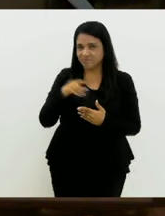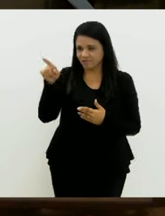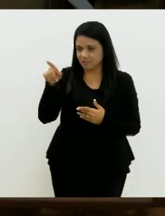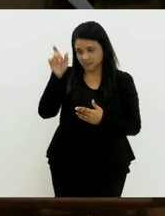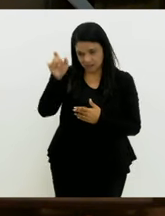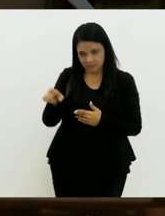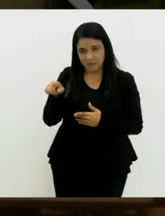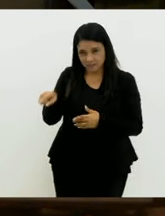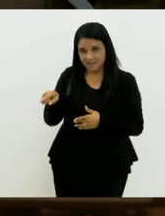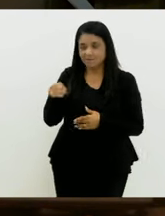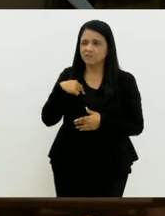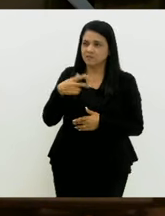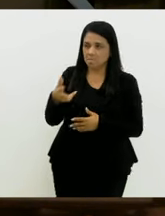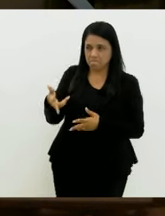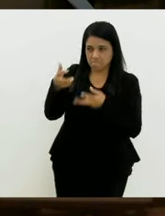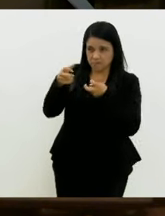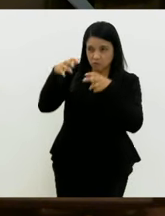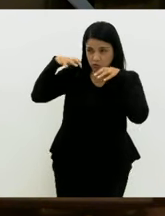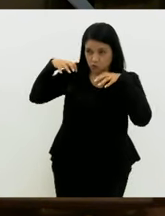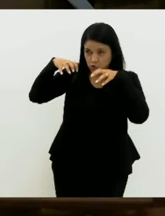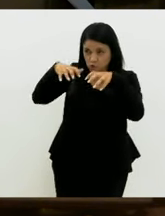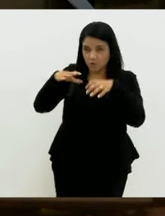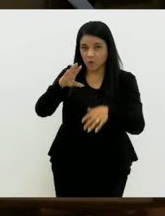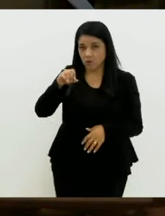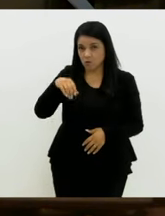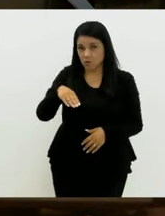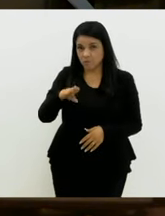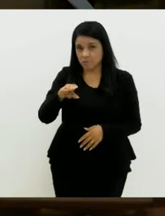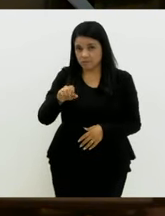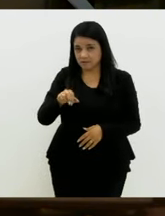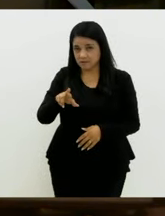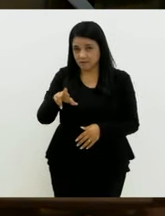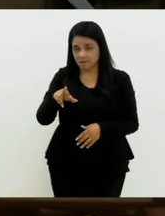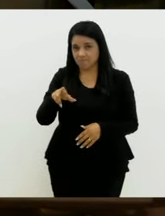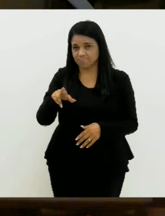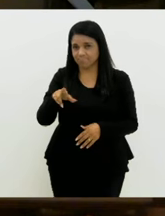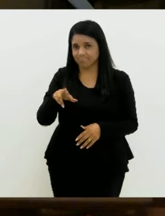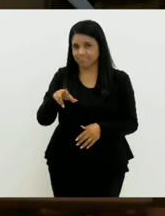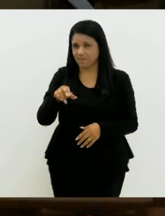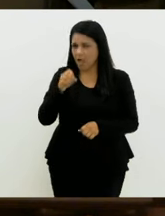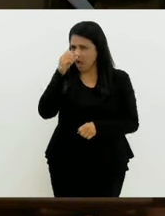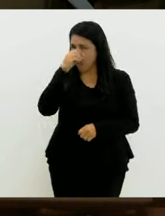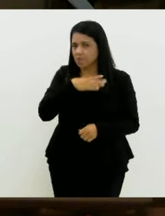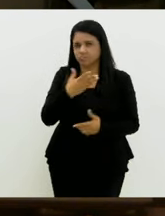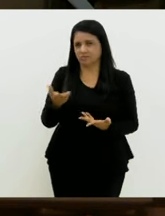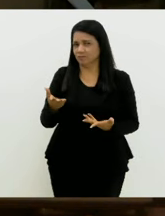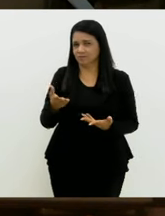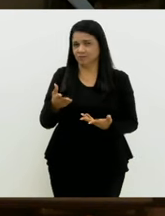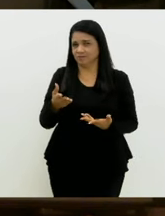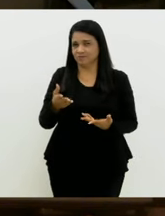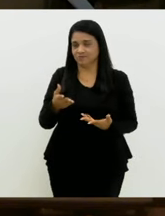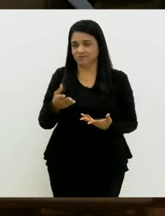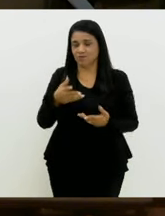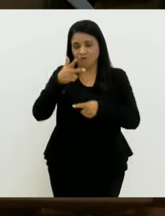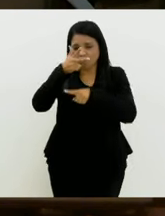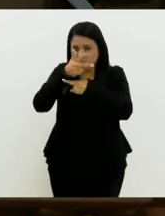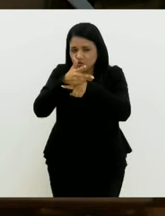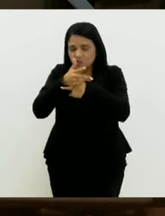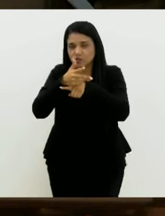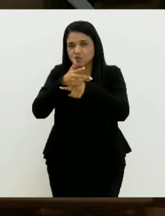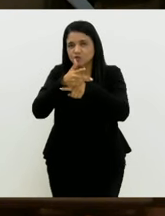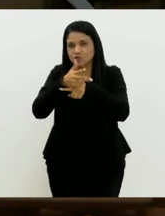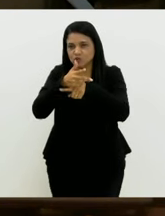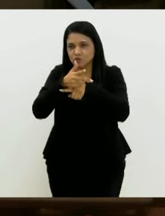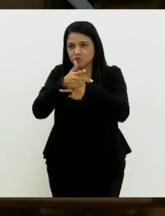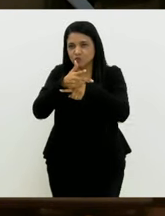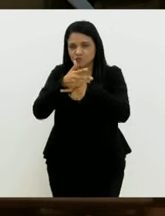nas chuvas a Concer foi uma incompetência total. Eu fiz um vídeo ali, eles botaram uns saquinhos, dois